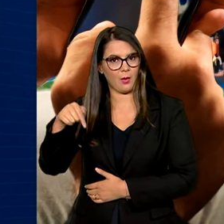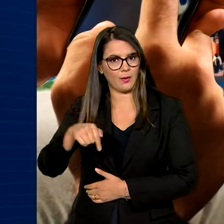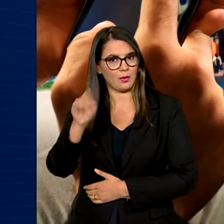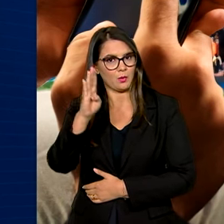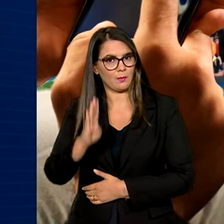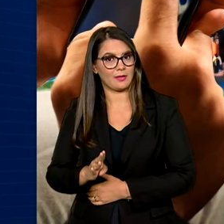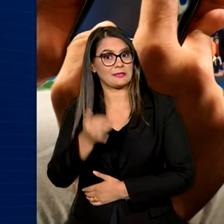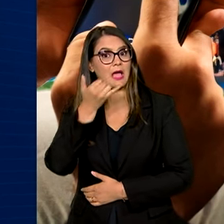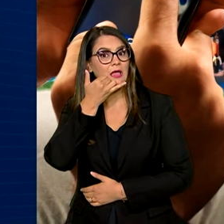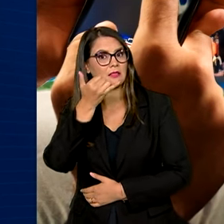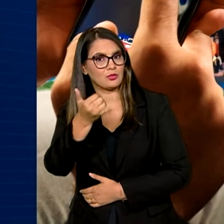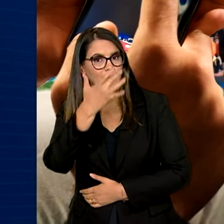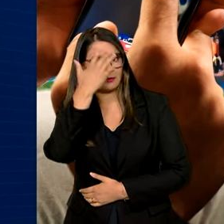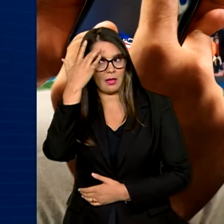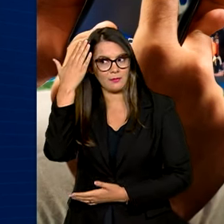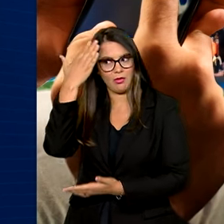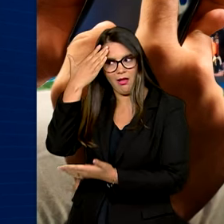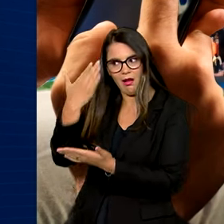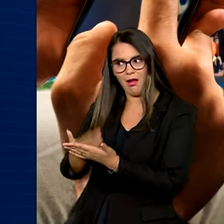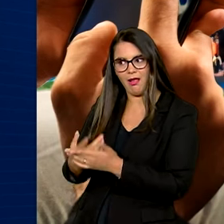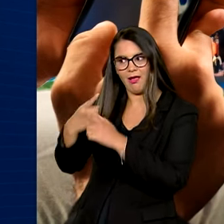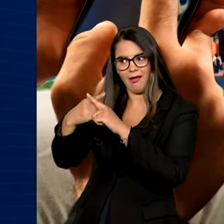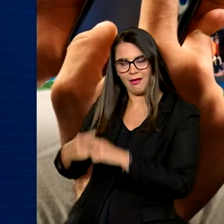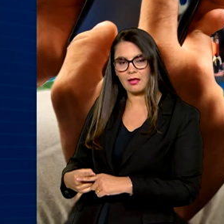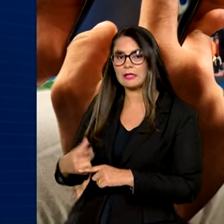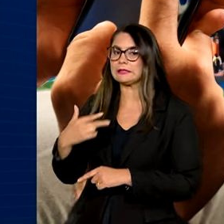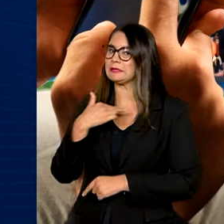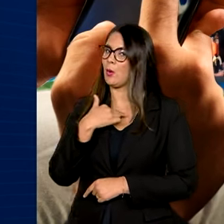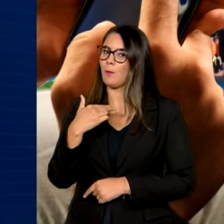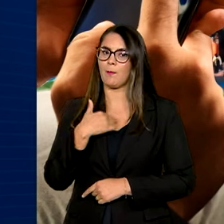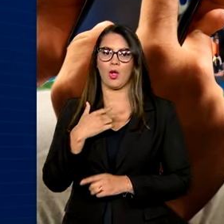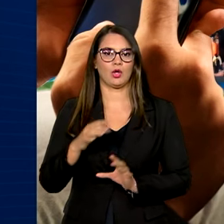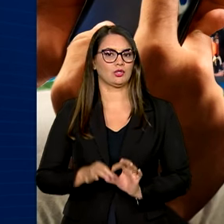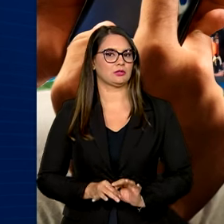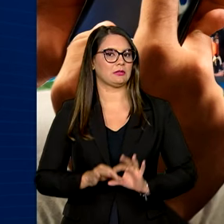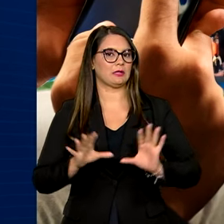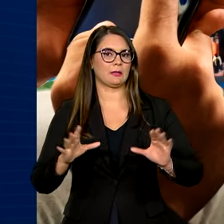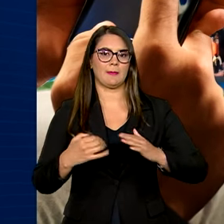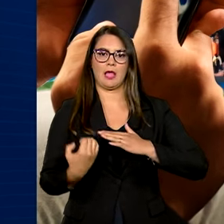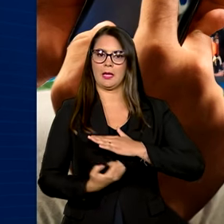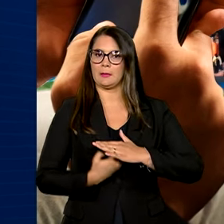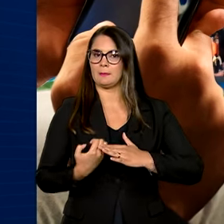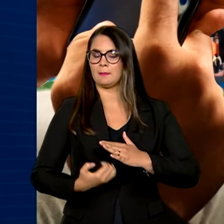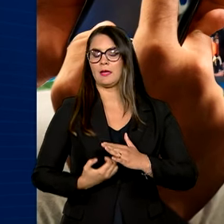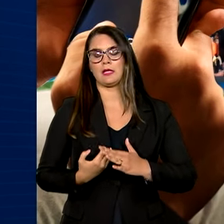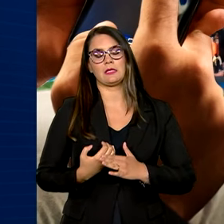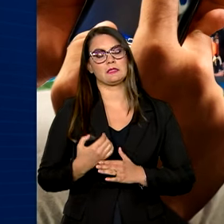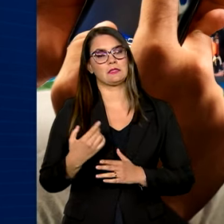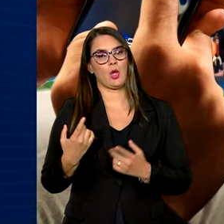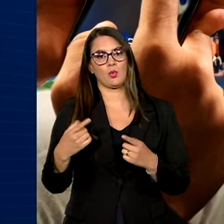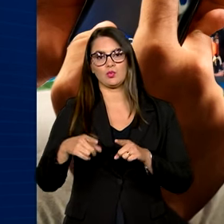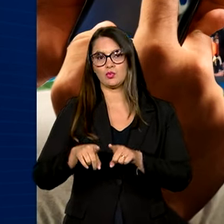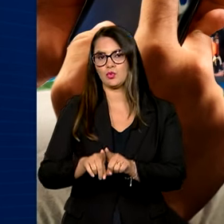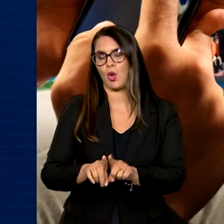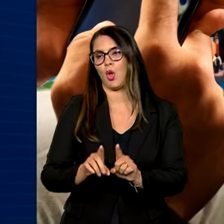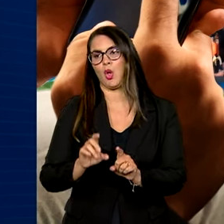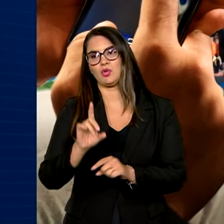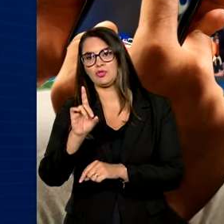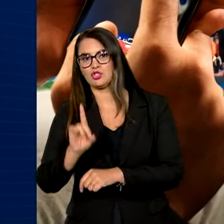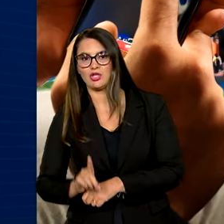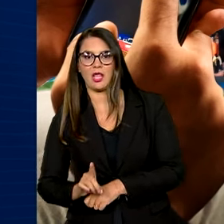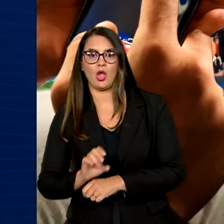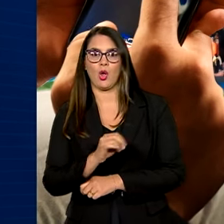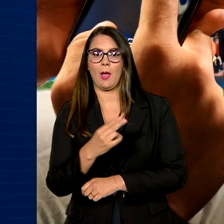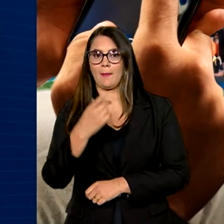atendimento a apostadores é proibida a concessão de licença para empresas em que os sócios dirigentes